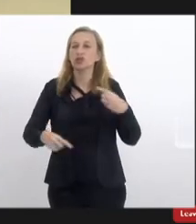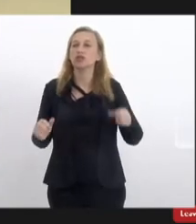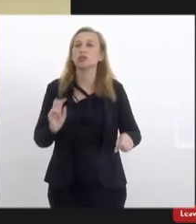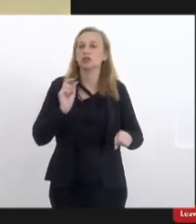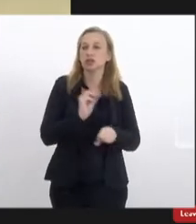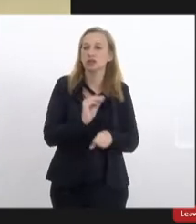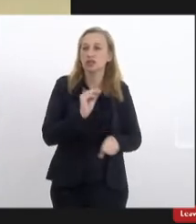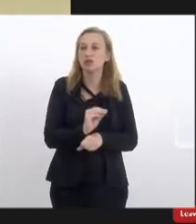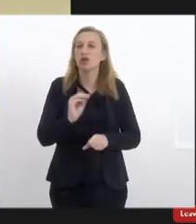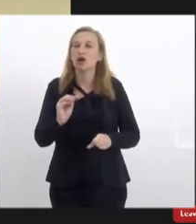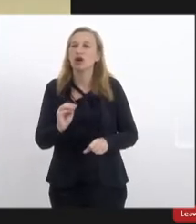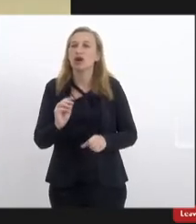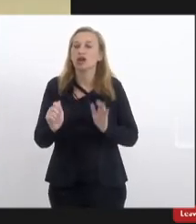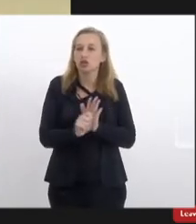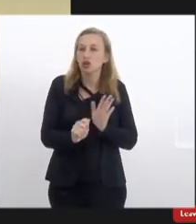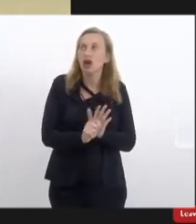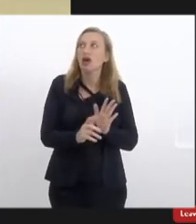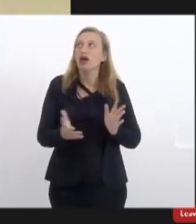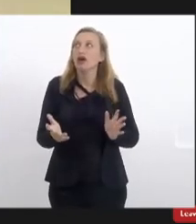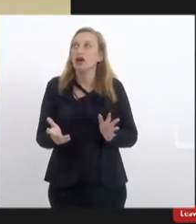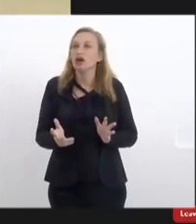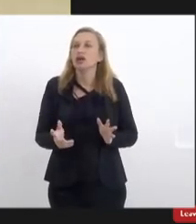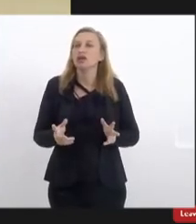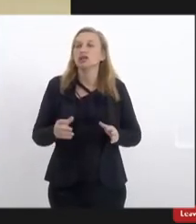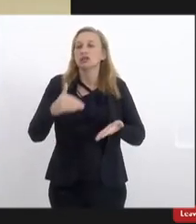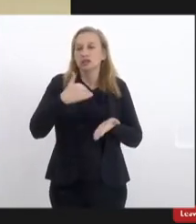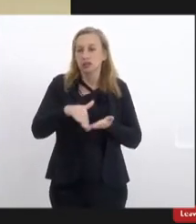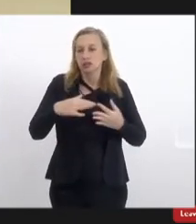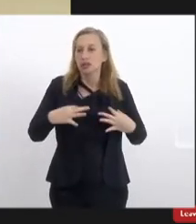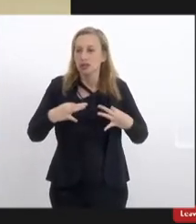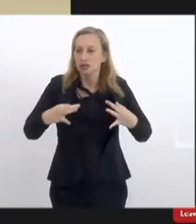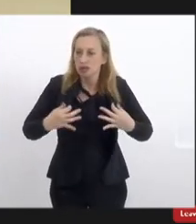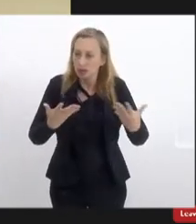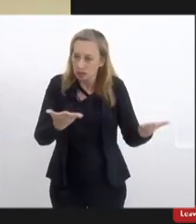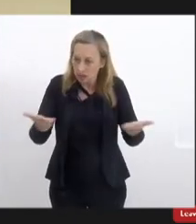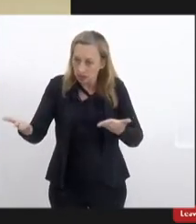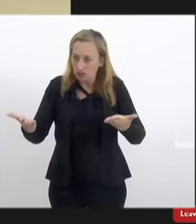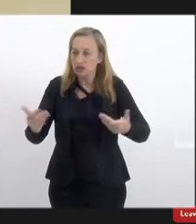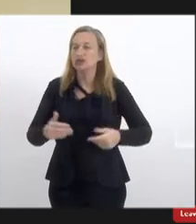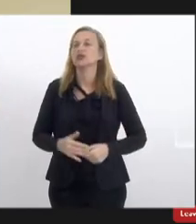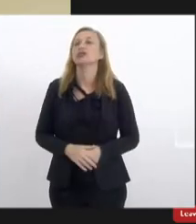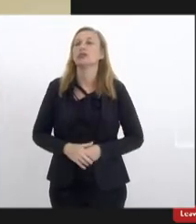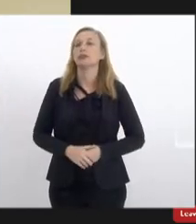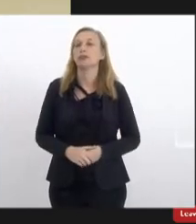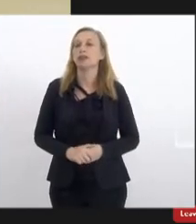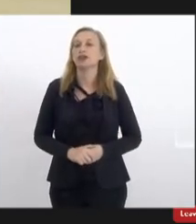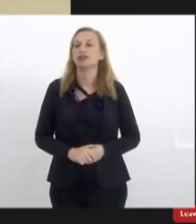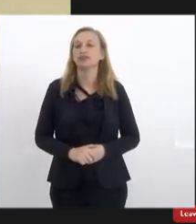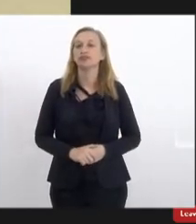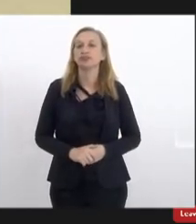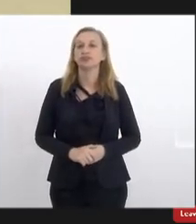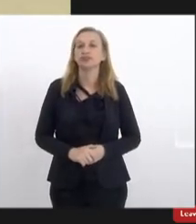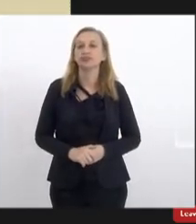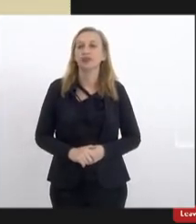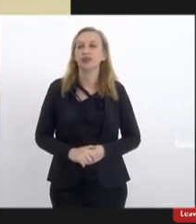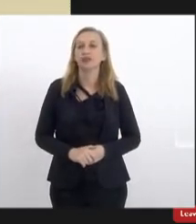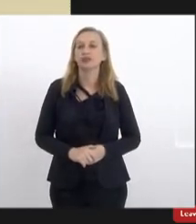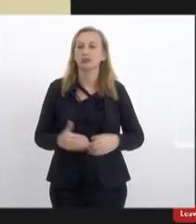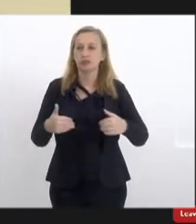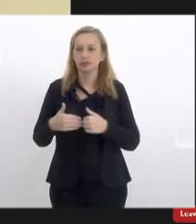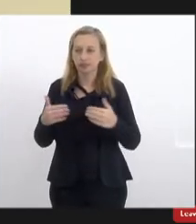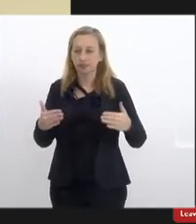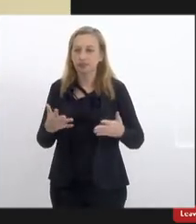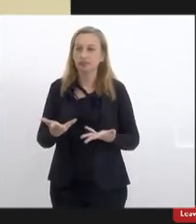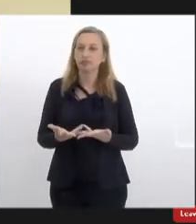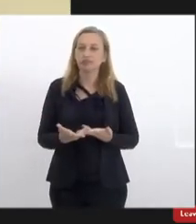Drogas. Então, assim, a gente coloca essa secretaria mais do que nunca à disposição de todos. A gente abre as portas